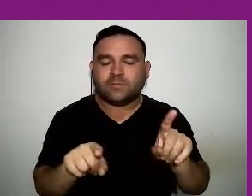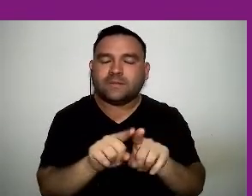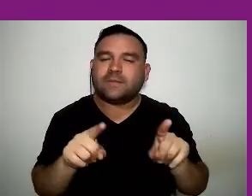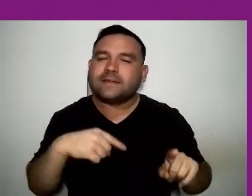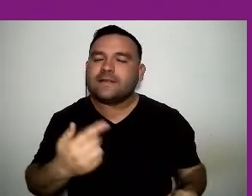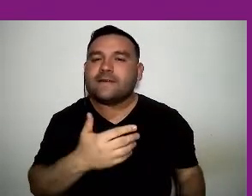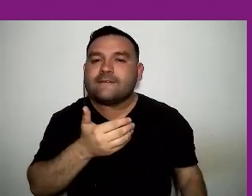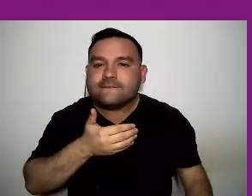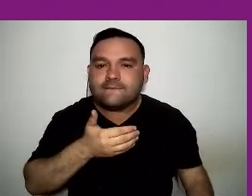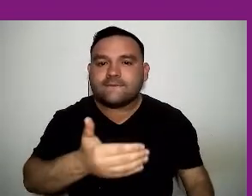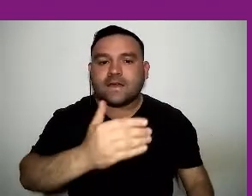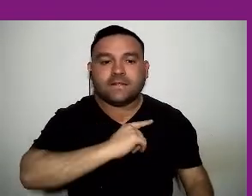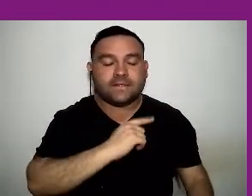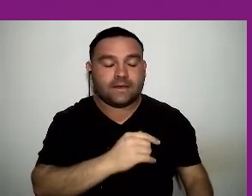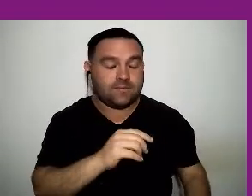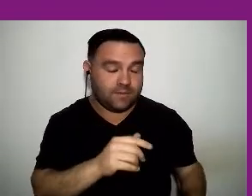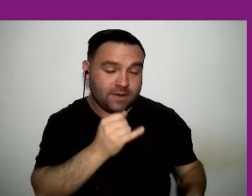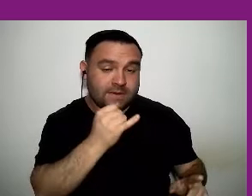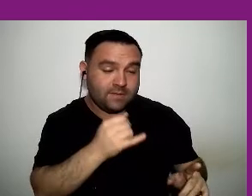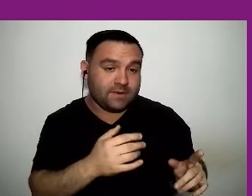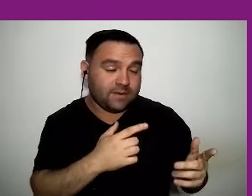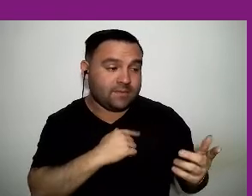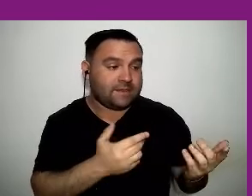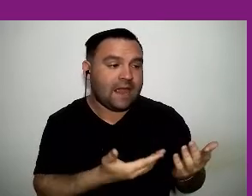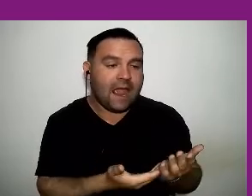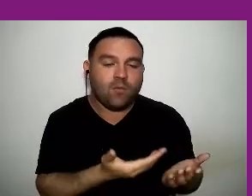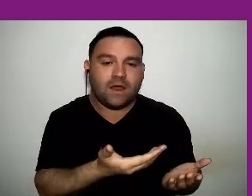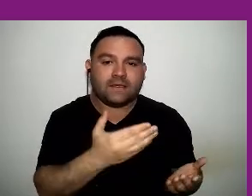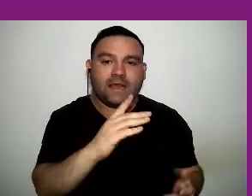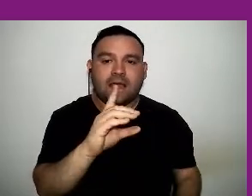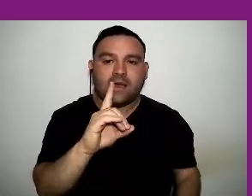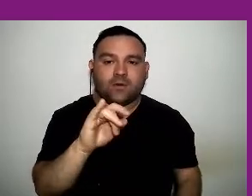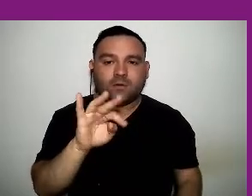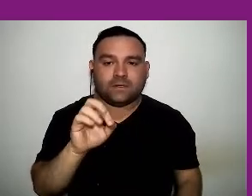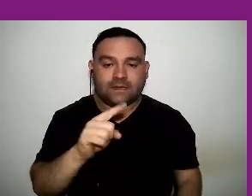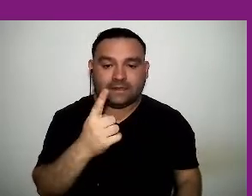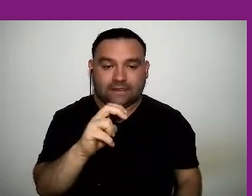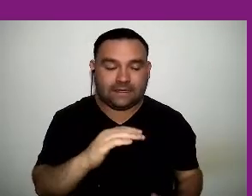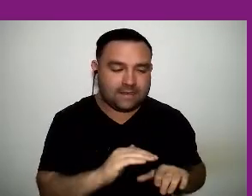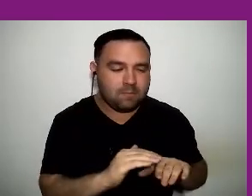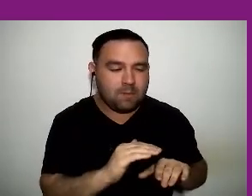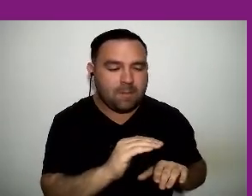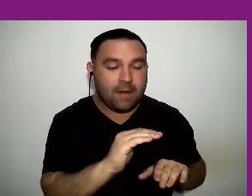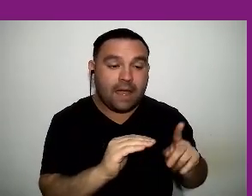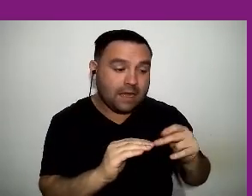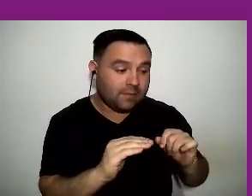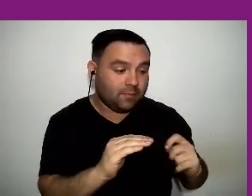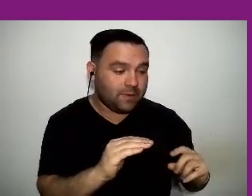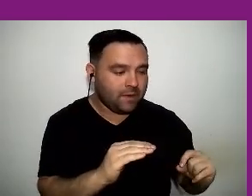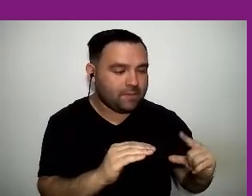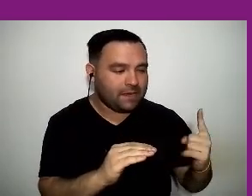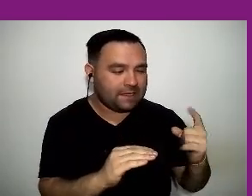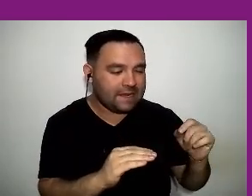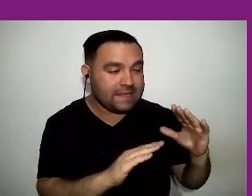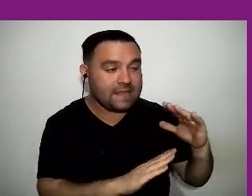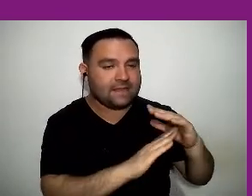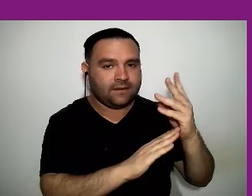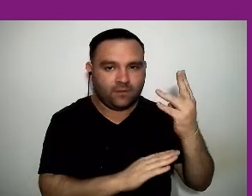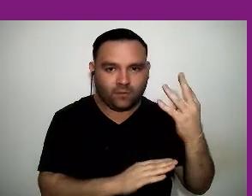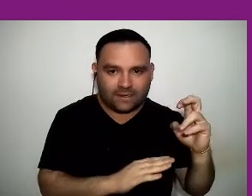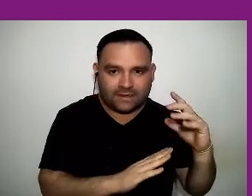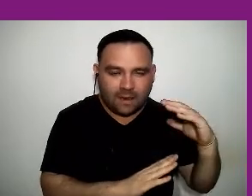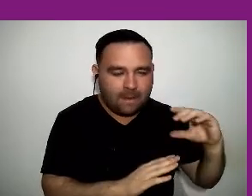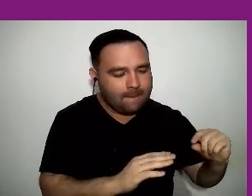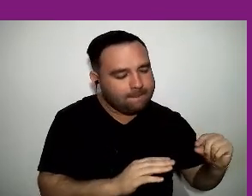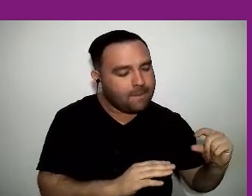vai aumentando a pressão, deixando o delta de 15, aumentando a PIP devagarzinho, né, desde 10 até 45,